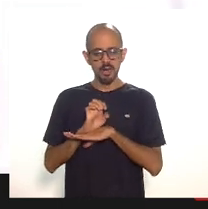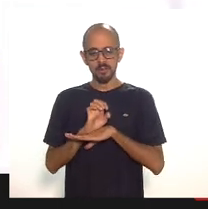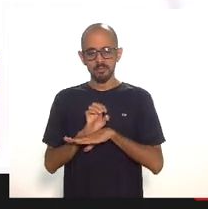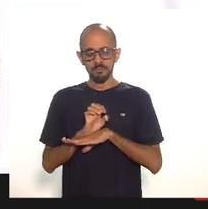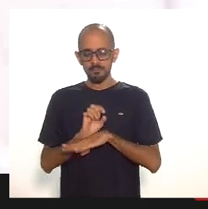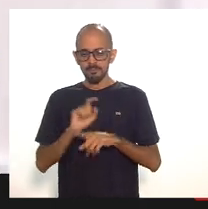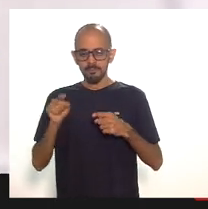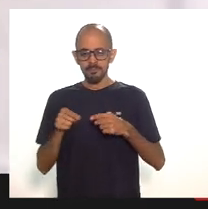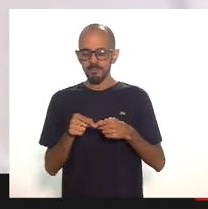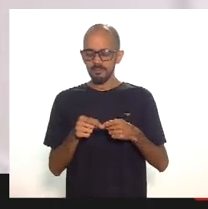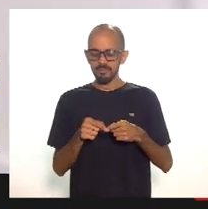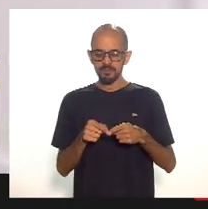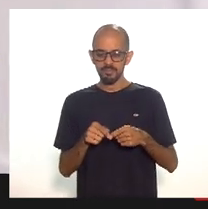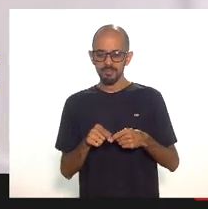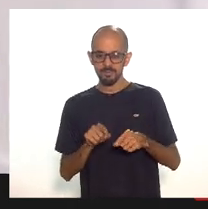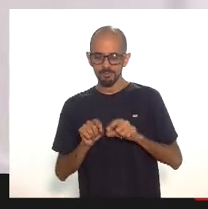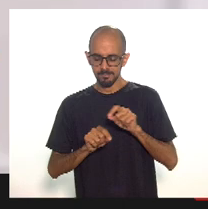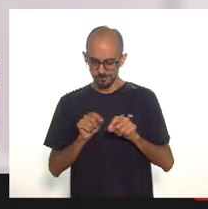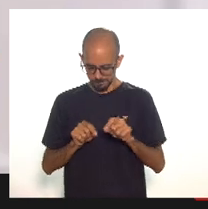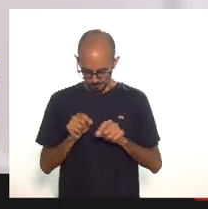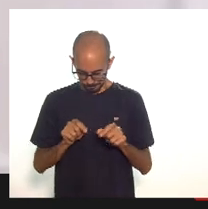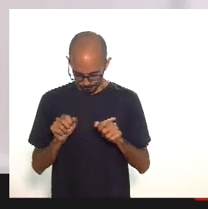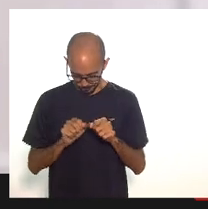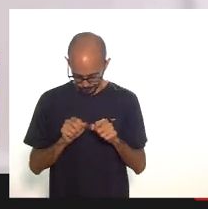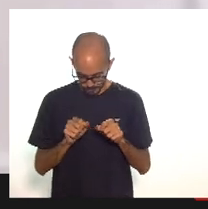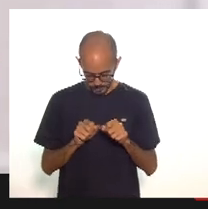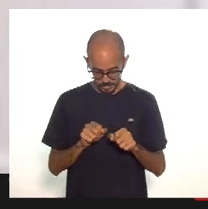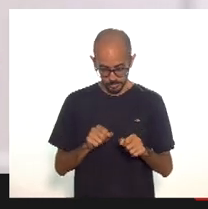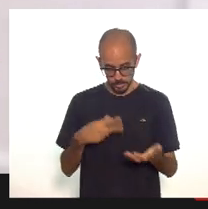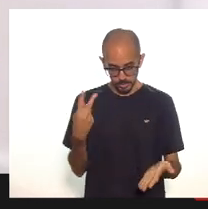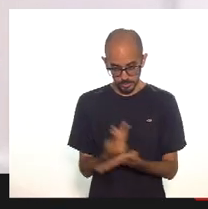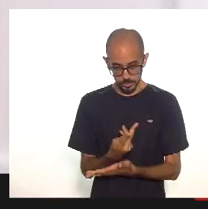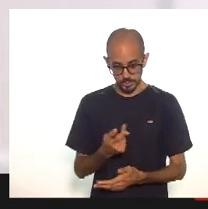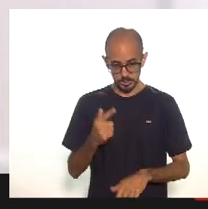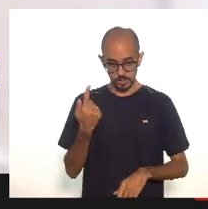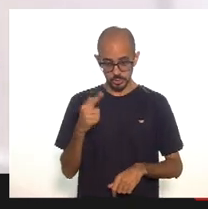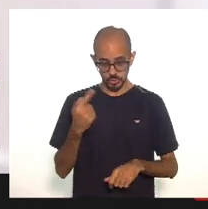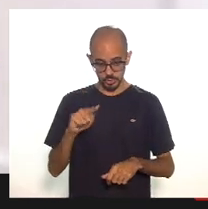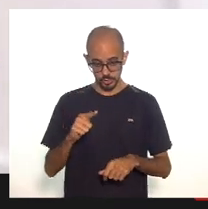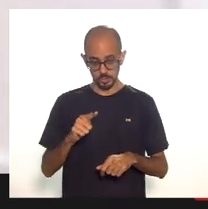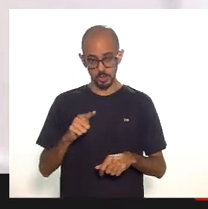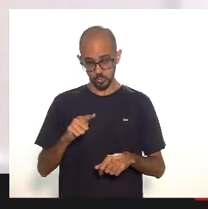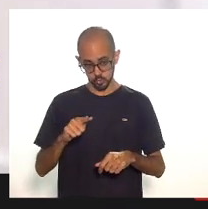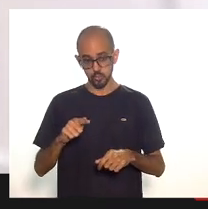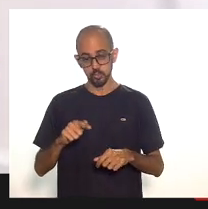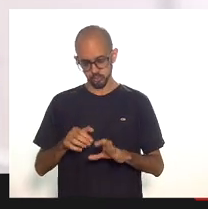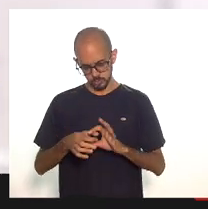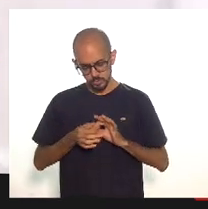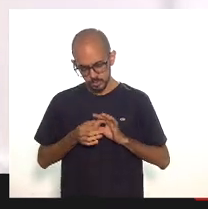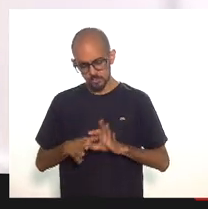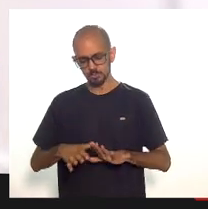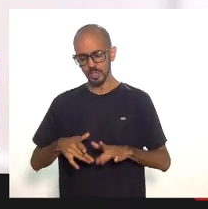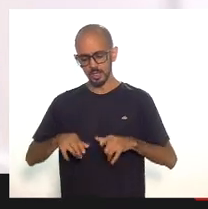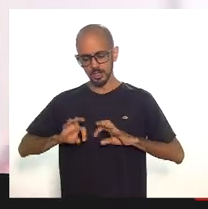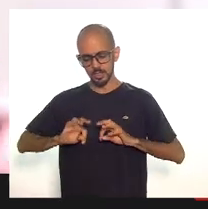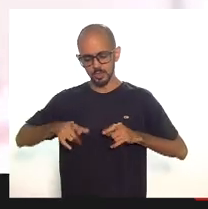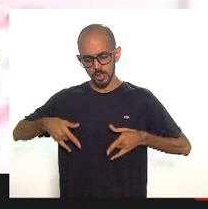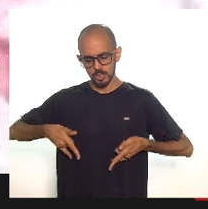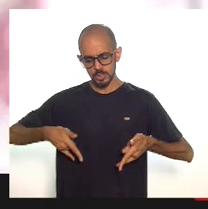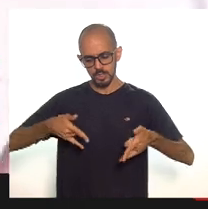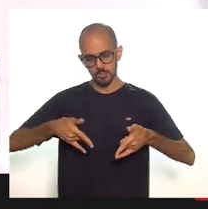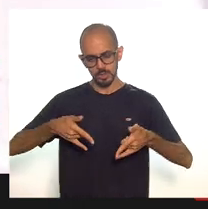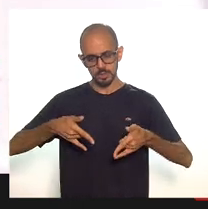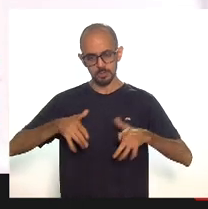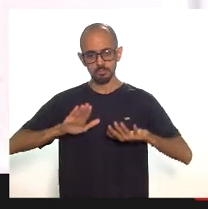no objetivo de fazer com que a gestão realmente disponibilize o maior número de leitos possível, embora a gente tenha